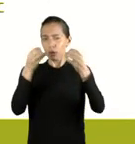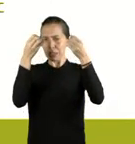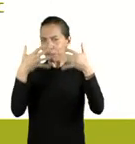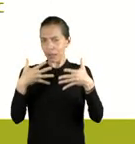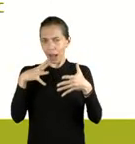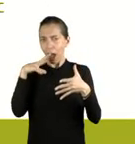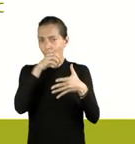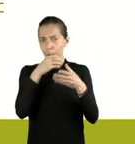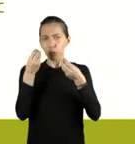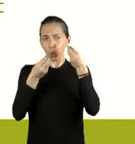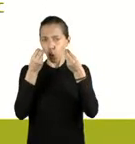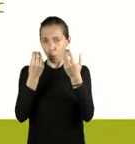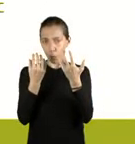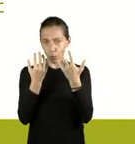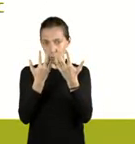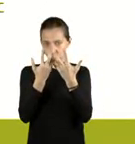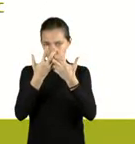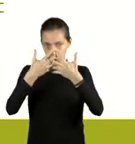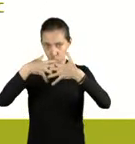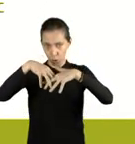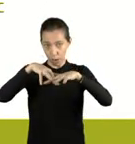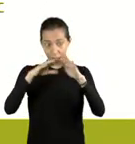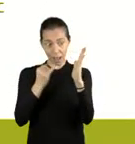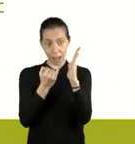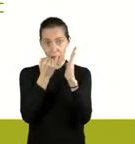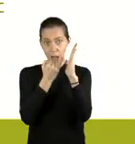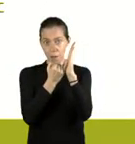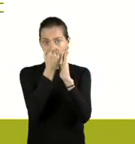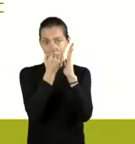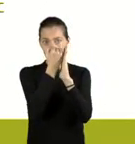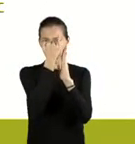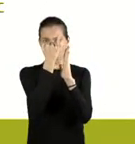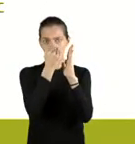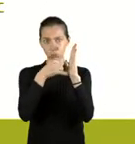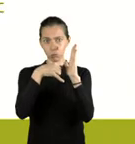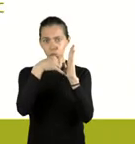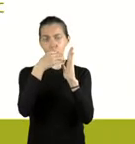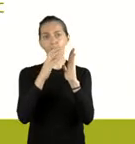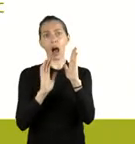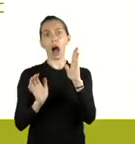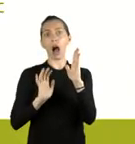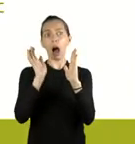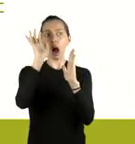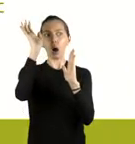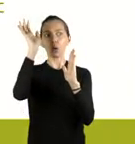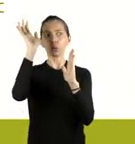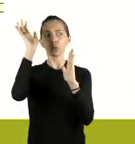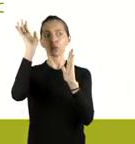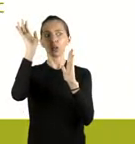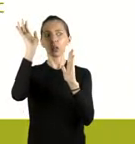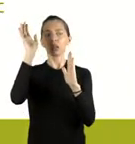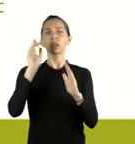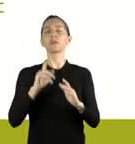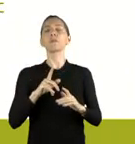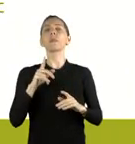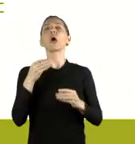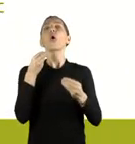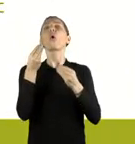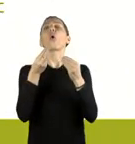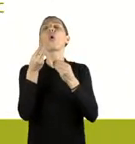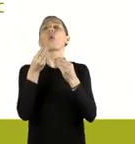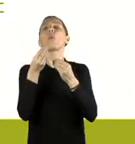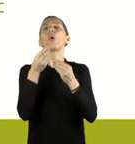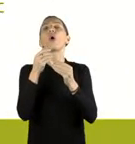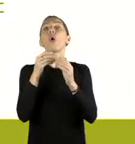funciona. Quando a inflação está muito alta, uma forma do governo controlar a inflação é diminuindo o consumo. E como que você diminui